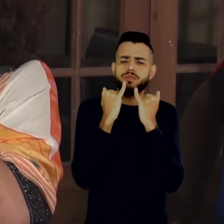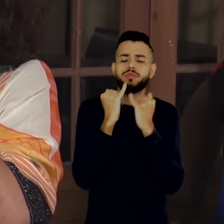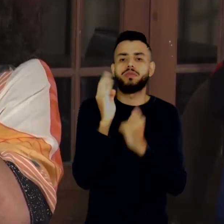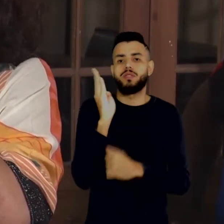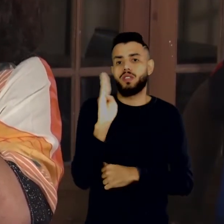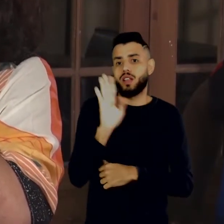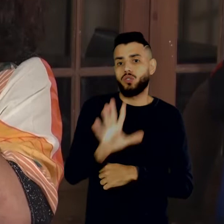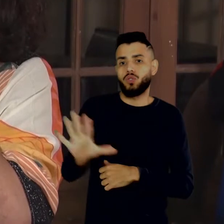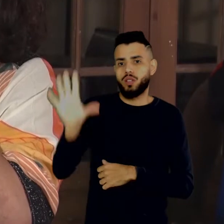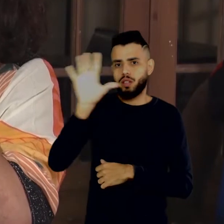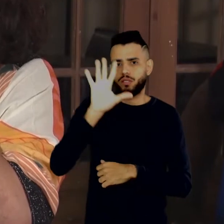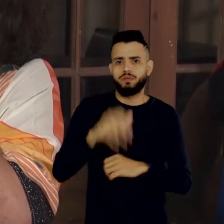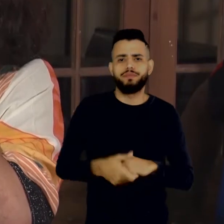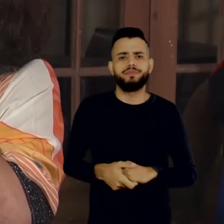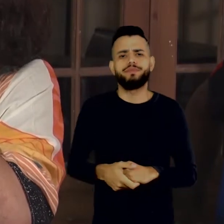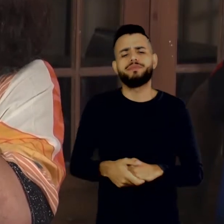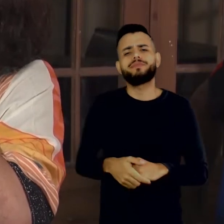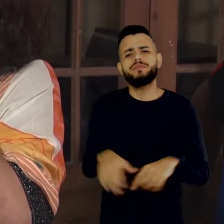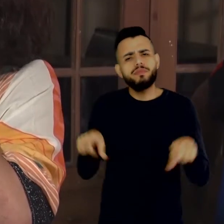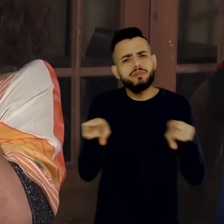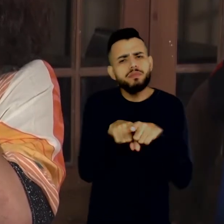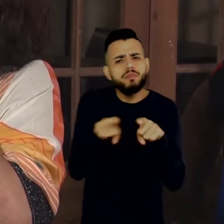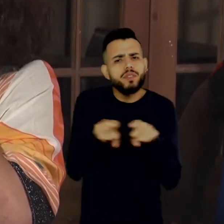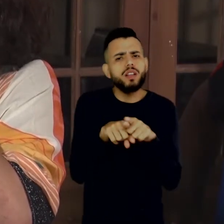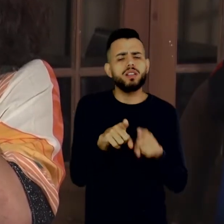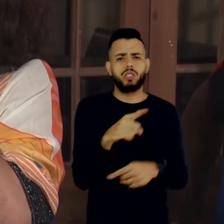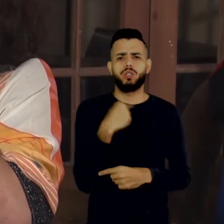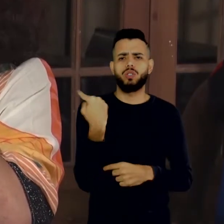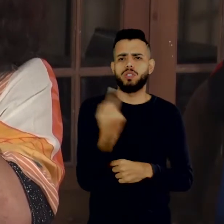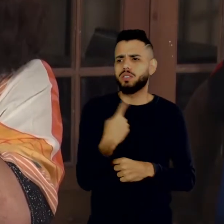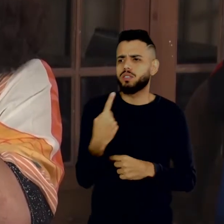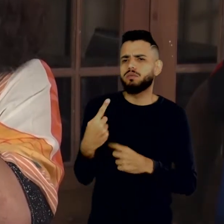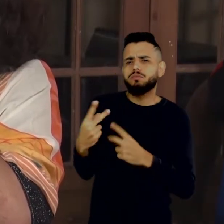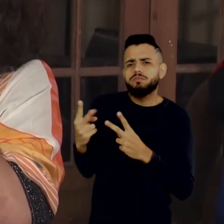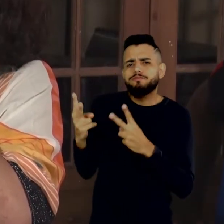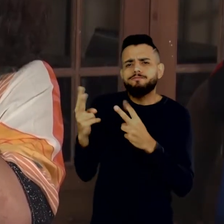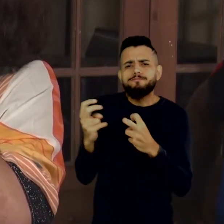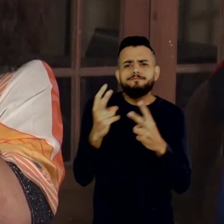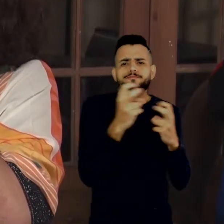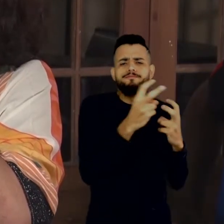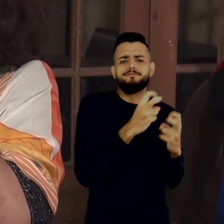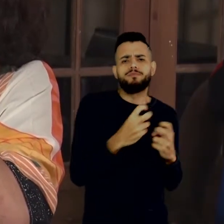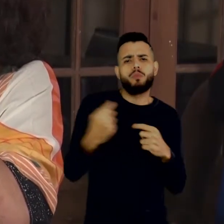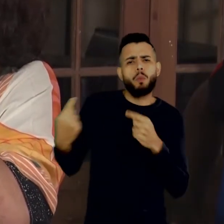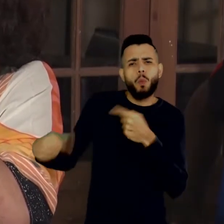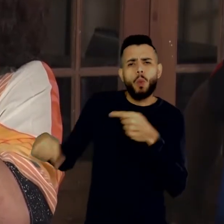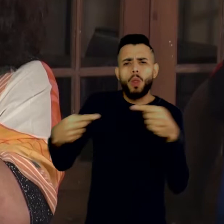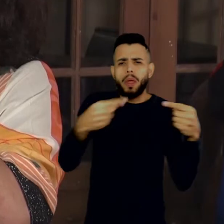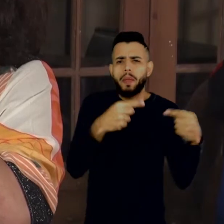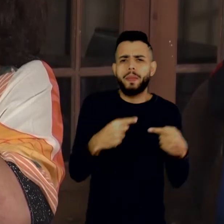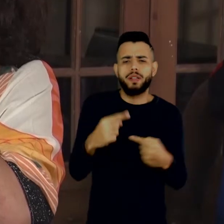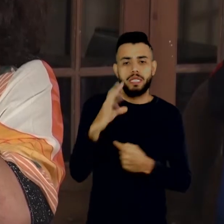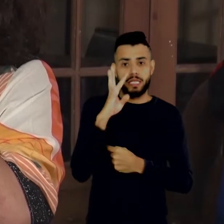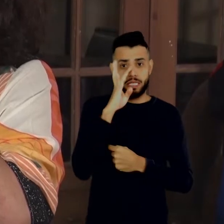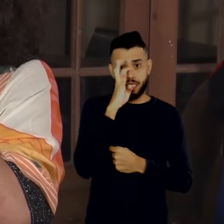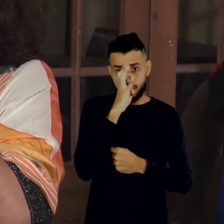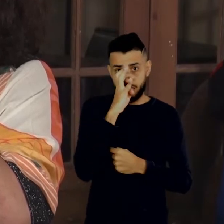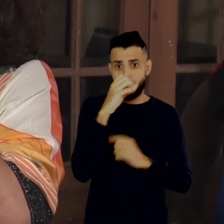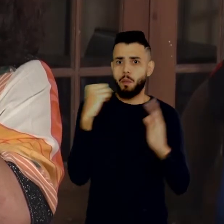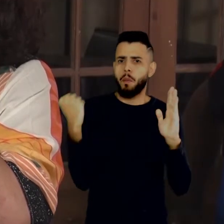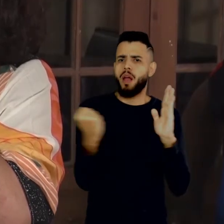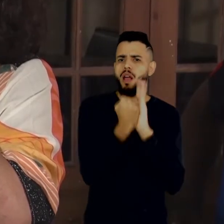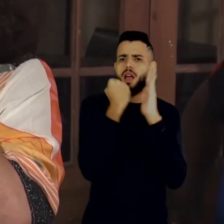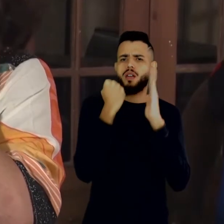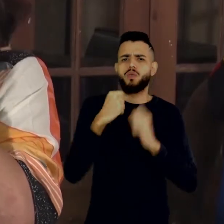nacionais. Nós observamos também que as polêmicas, temores e resistências que marcaram